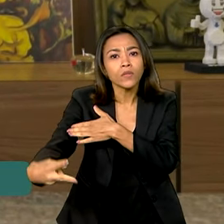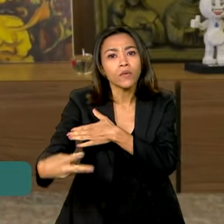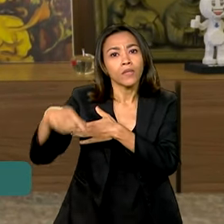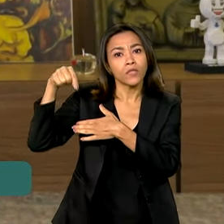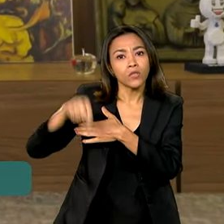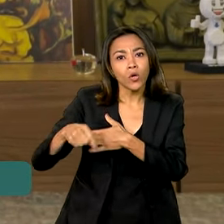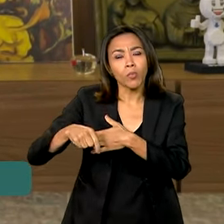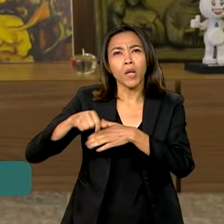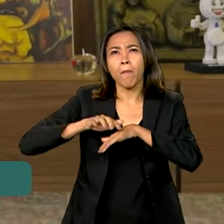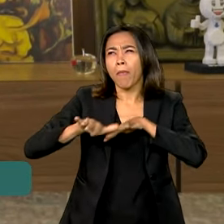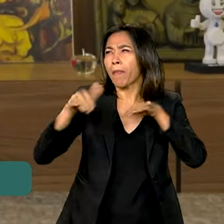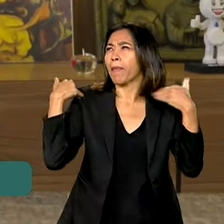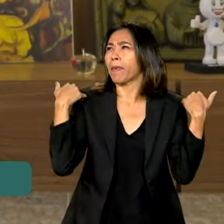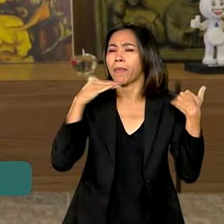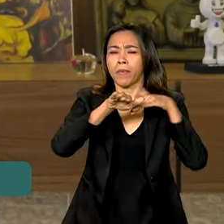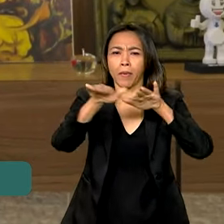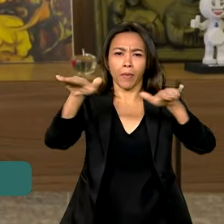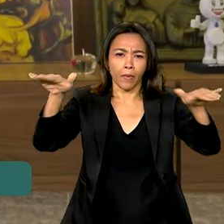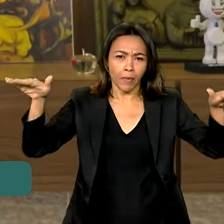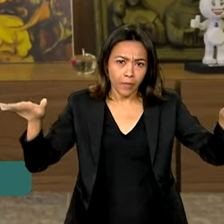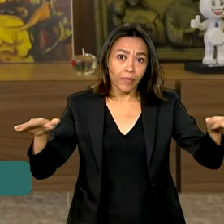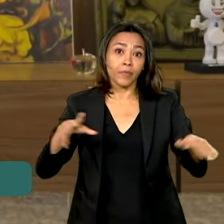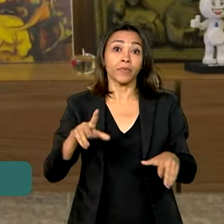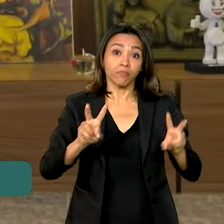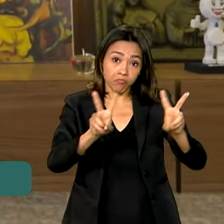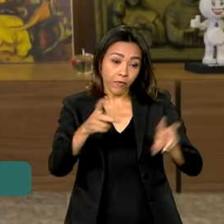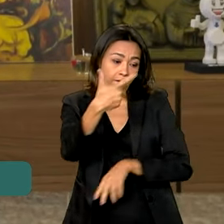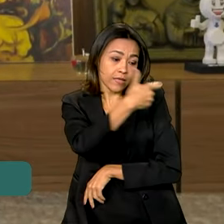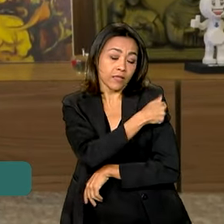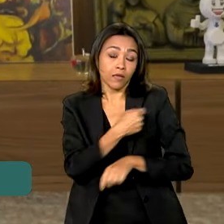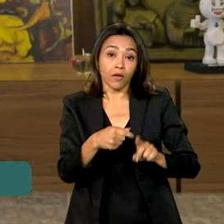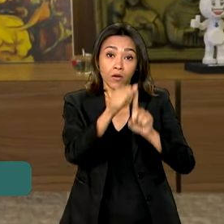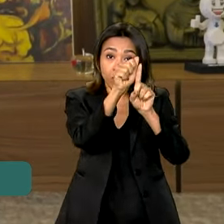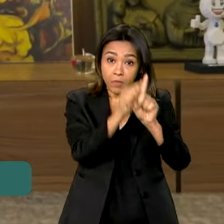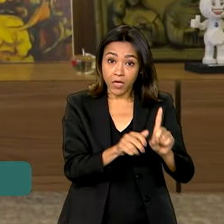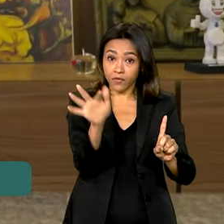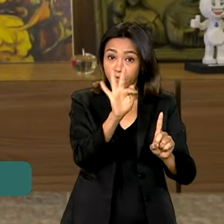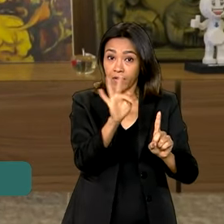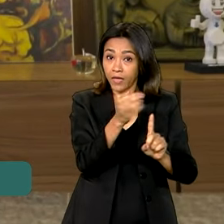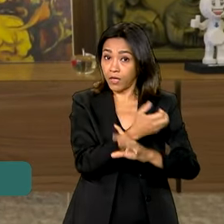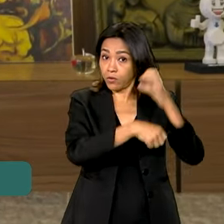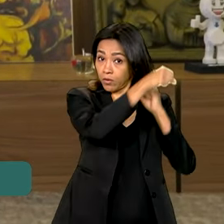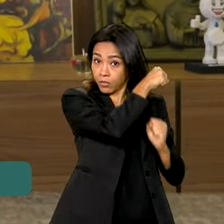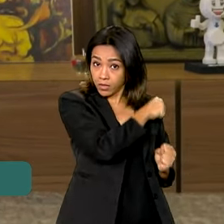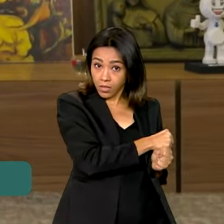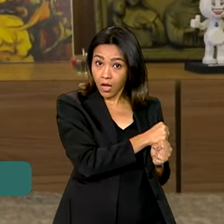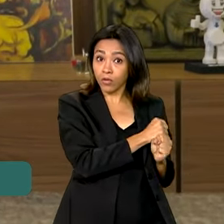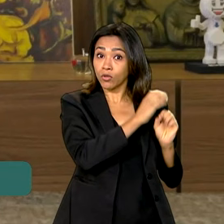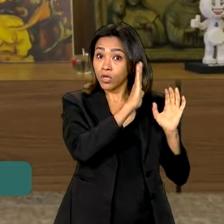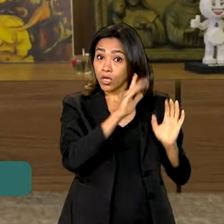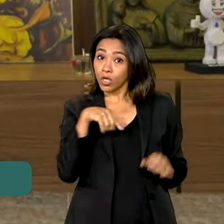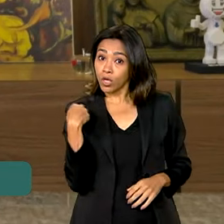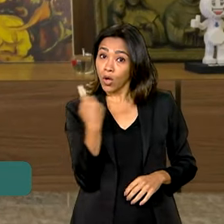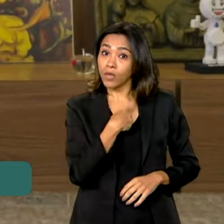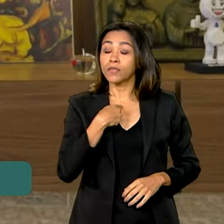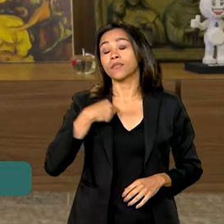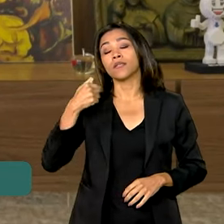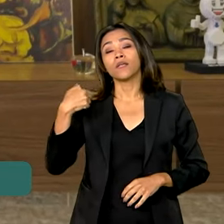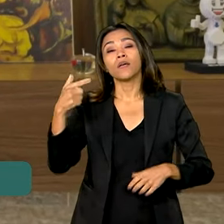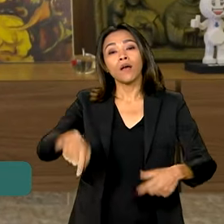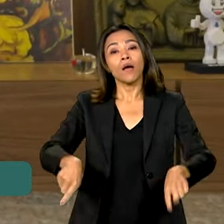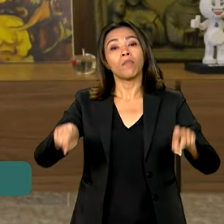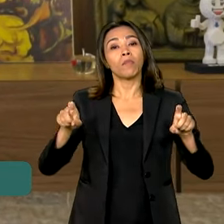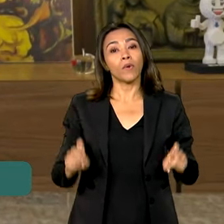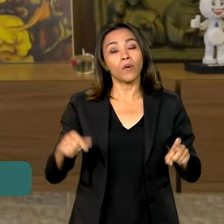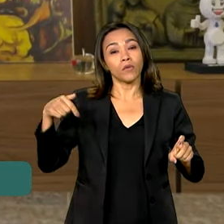pela vacinação que iniciamos em fevereiro de 23 logo que Assumimos a gestão sob